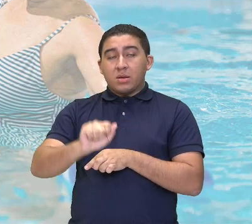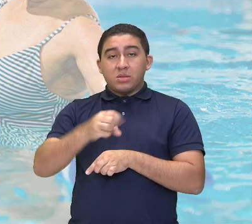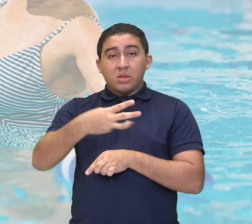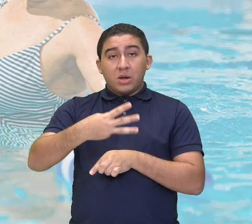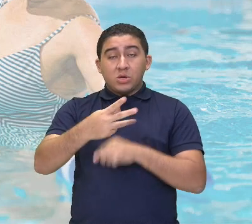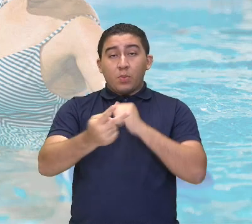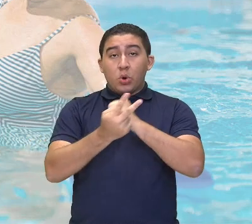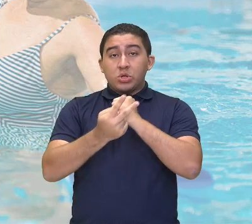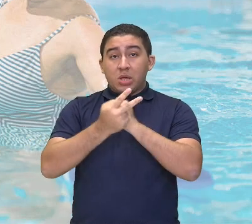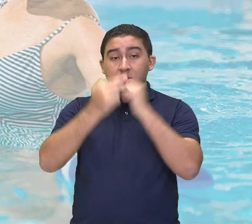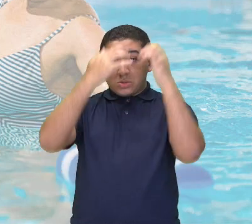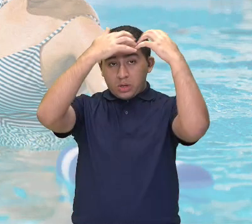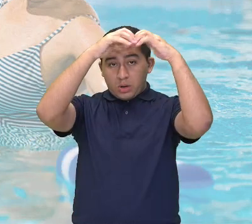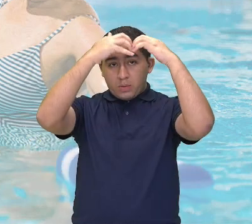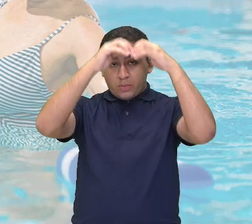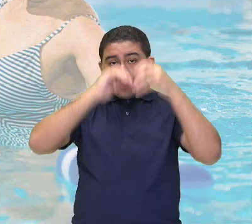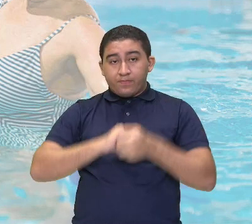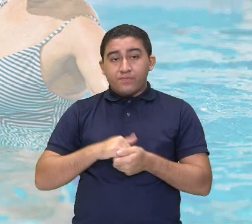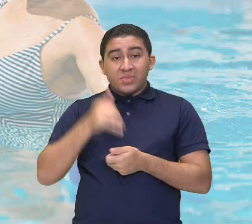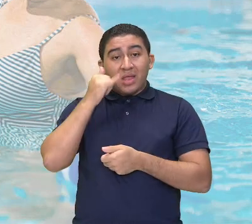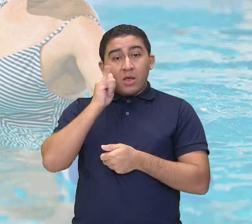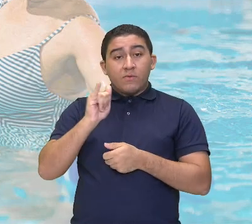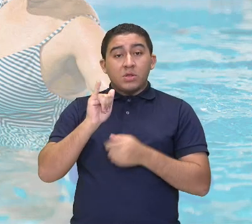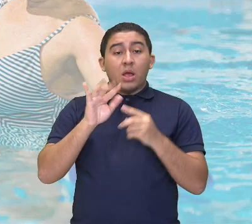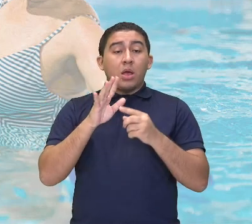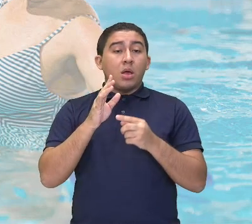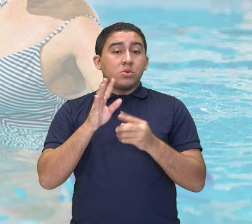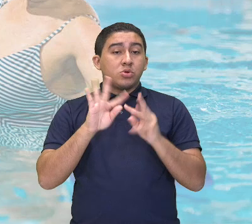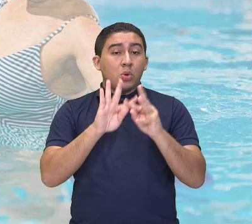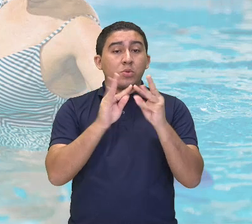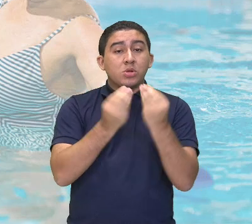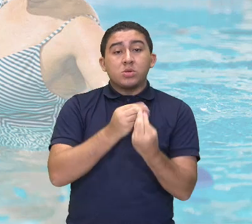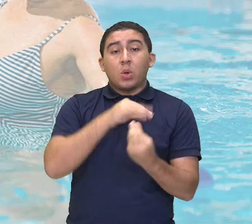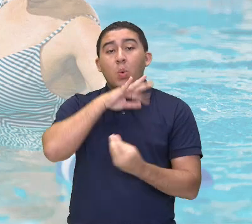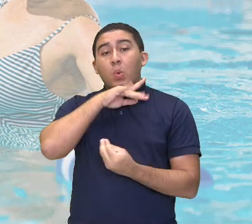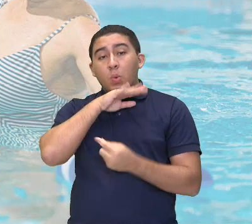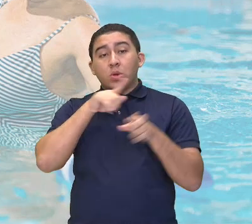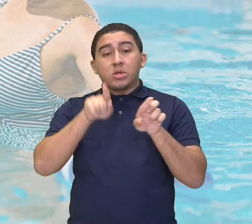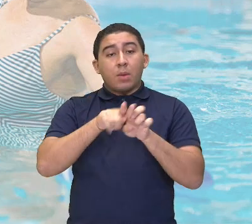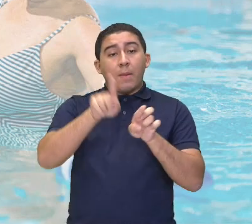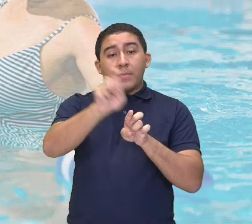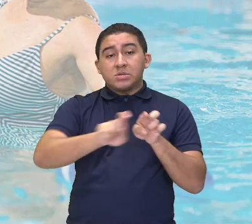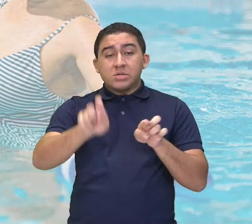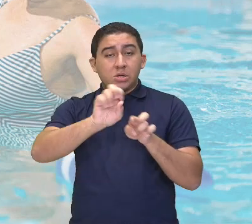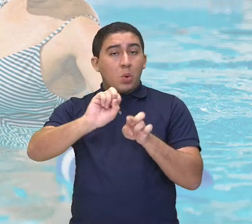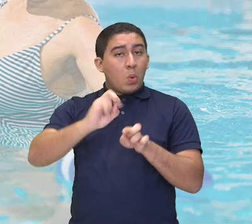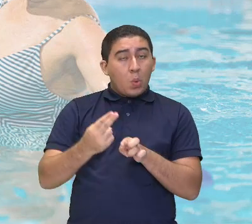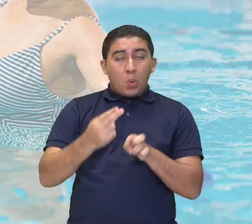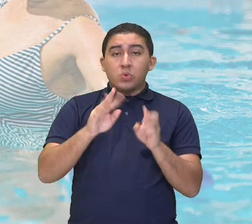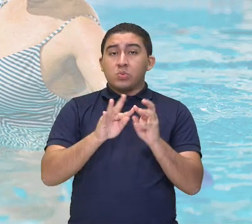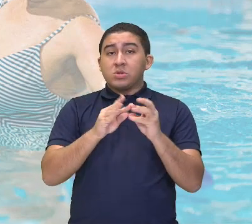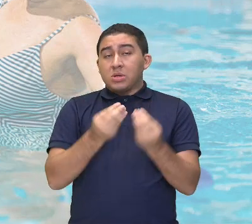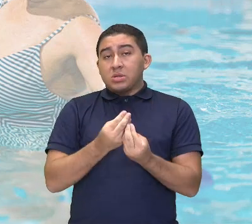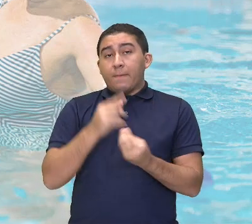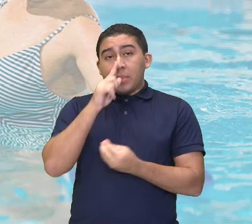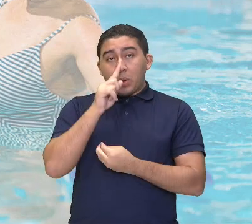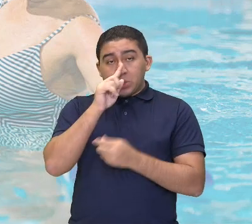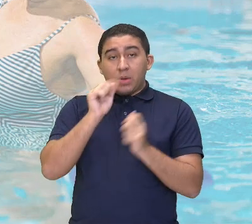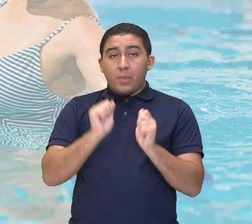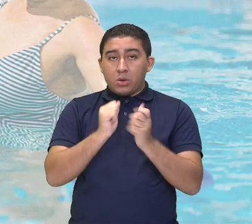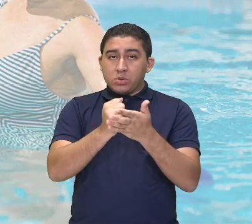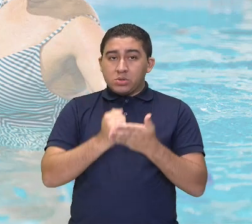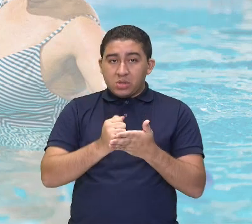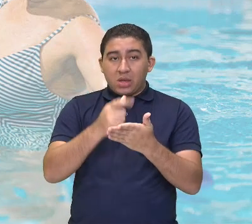né? Evitar toxinas, reduzir exposição a pesticida e poluentes também pode ajudar. E um outro